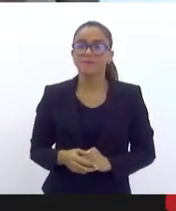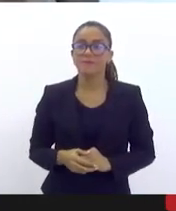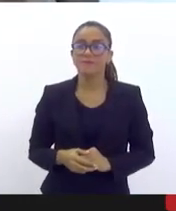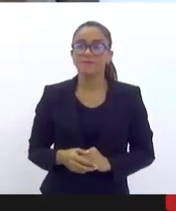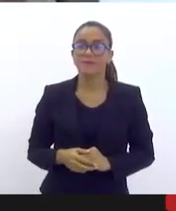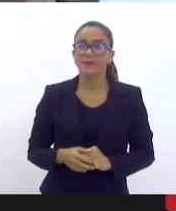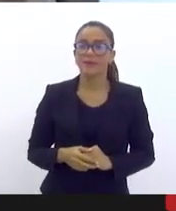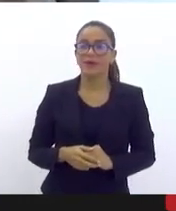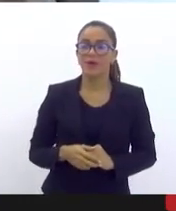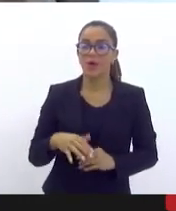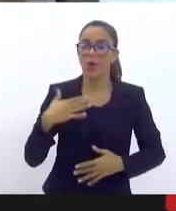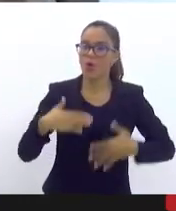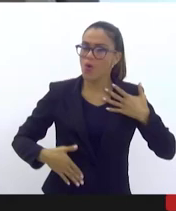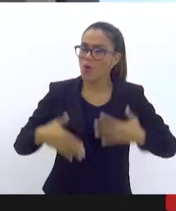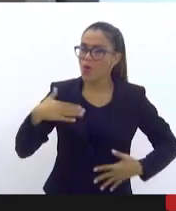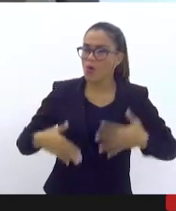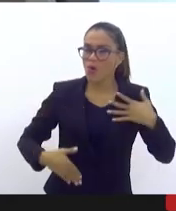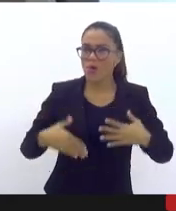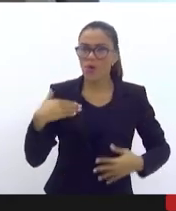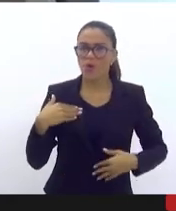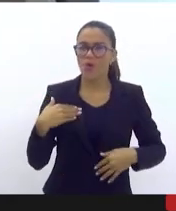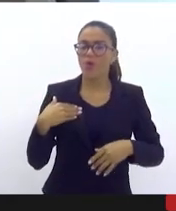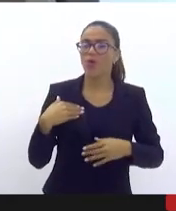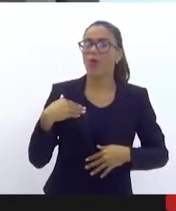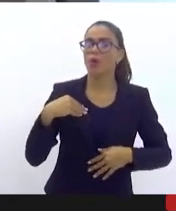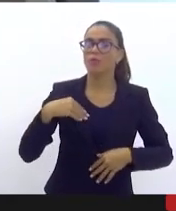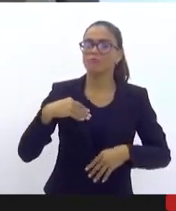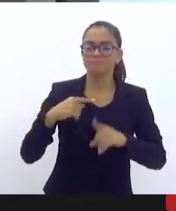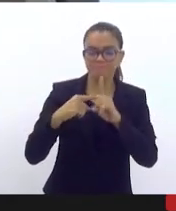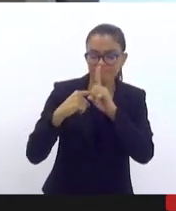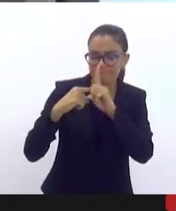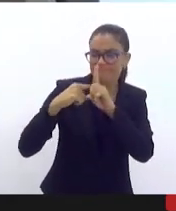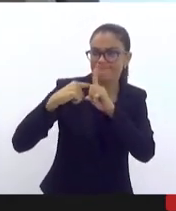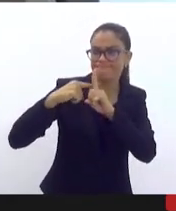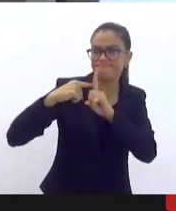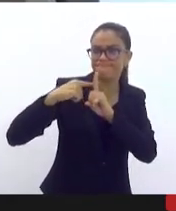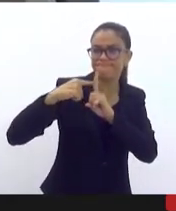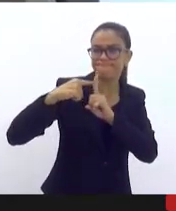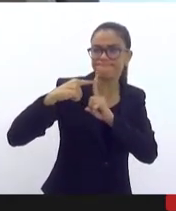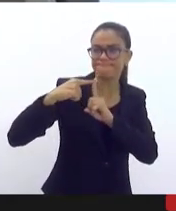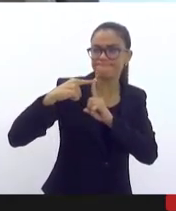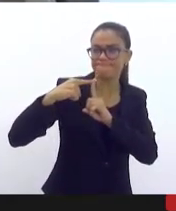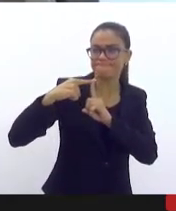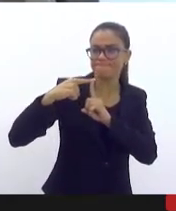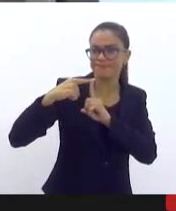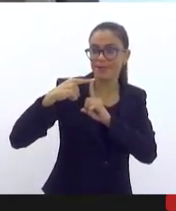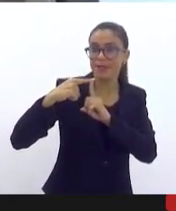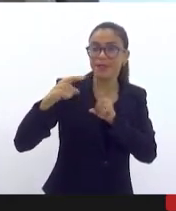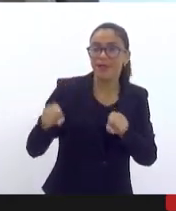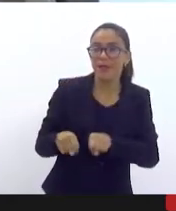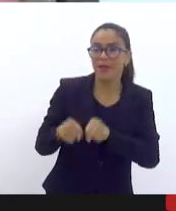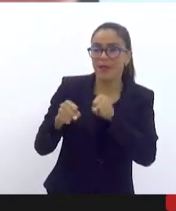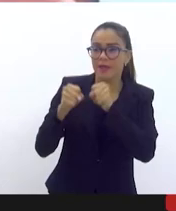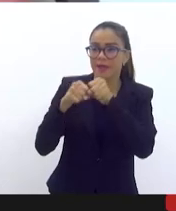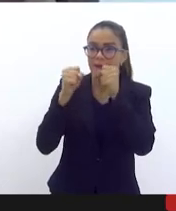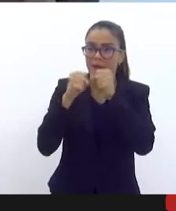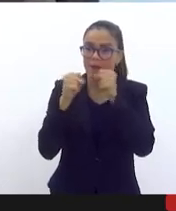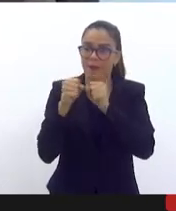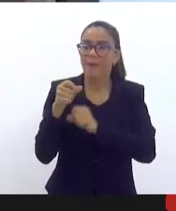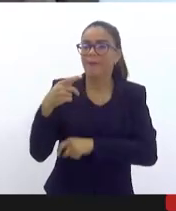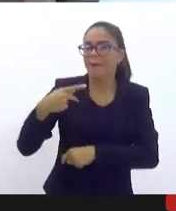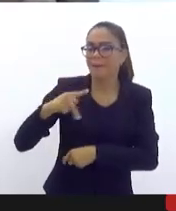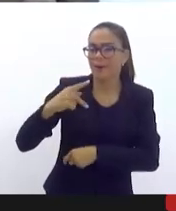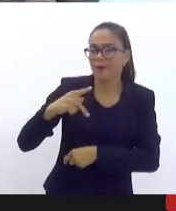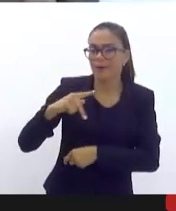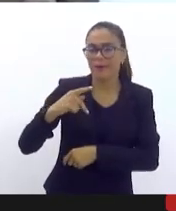o nosso corpo atingiu uma temperatura que é danosa para as proteínas que a